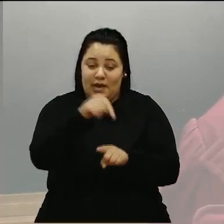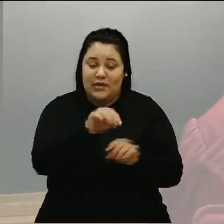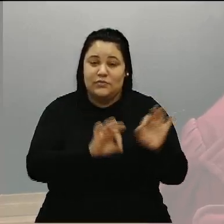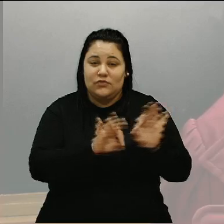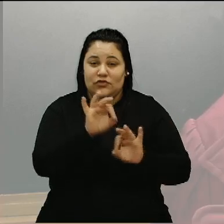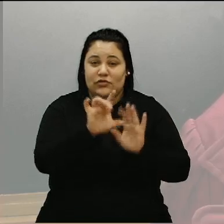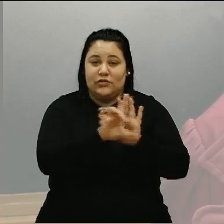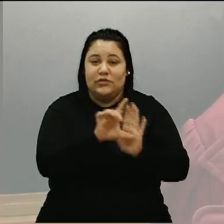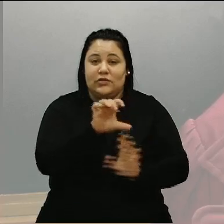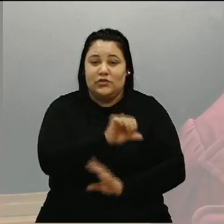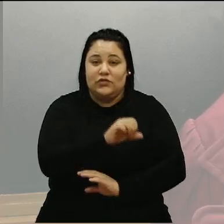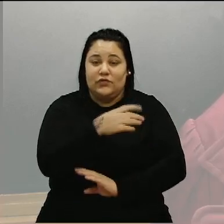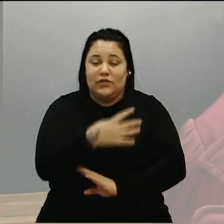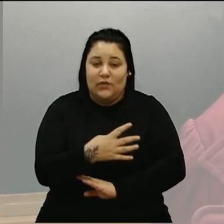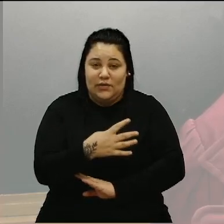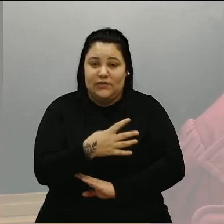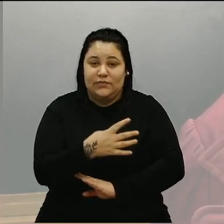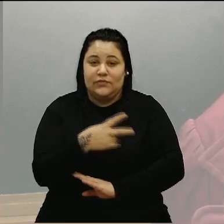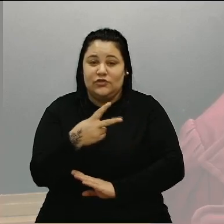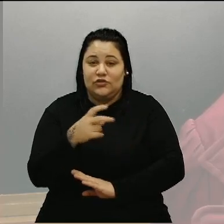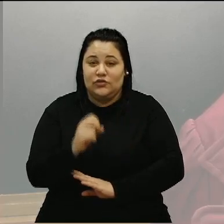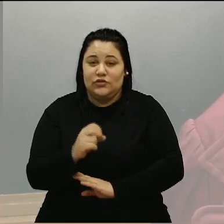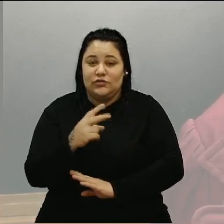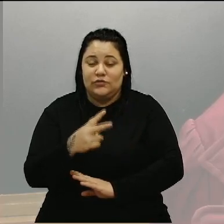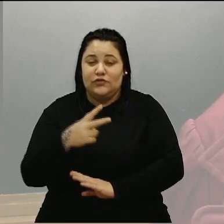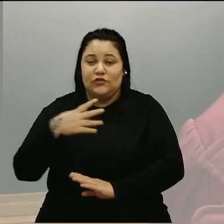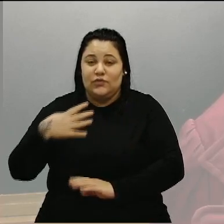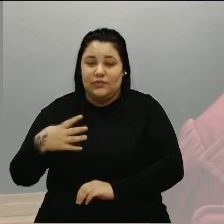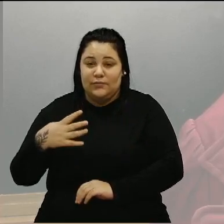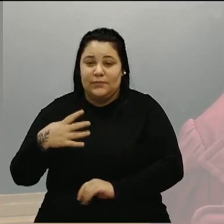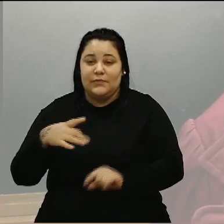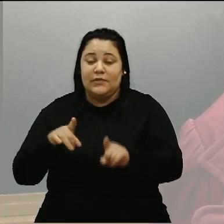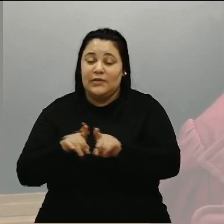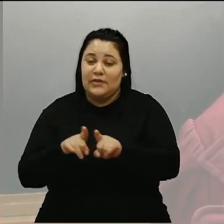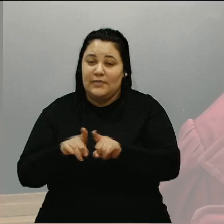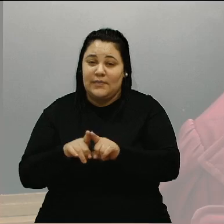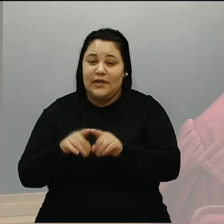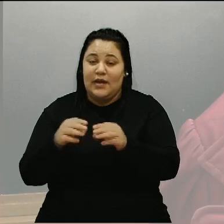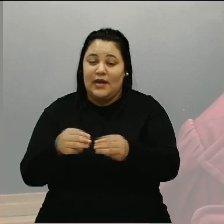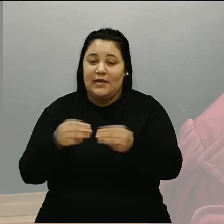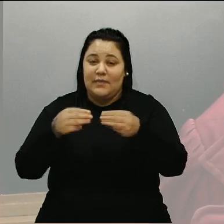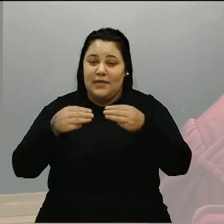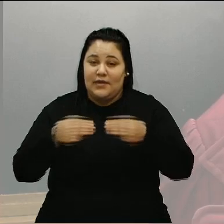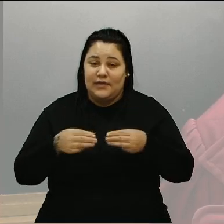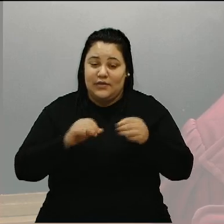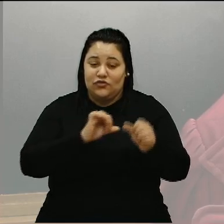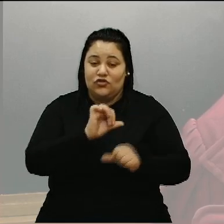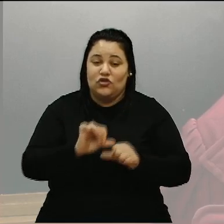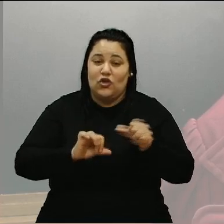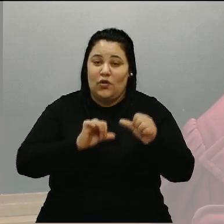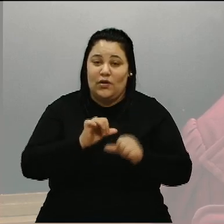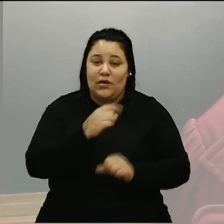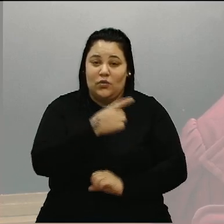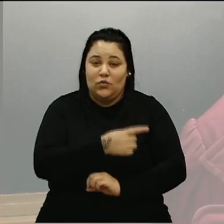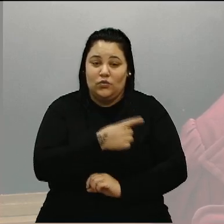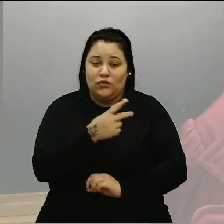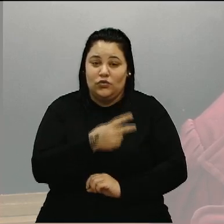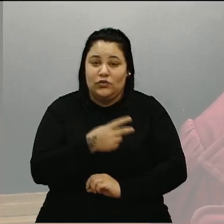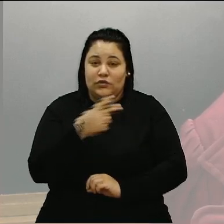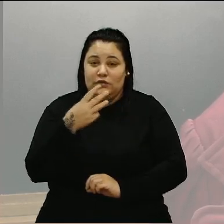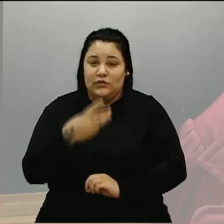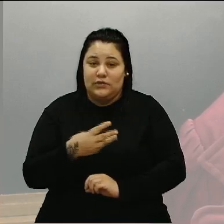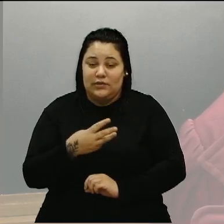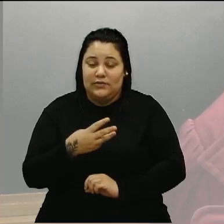lei 94 de 2024, bem como as emendas modificativa 1, 2